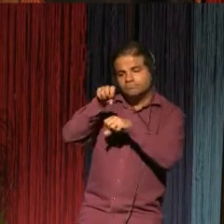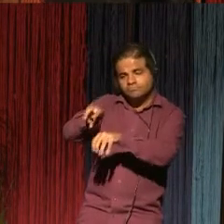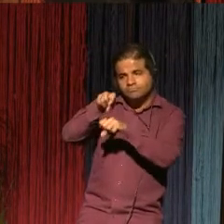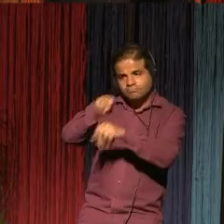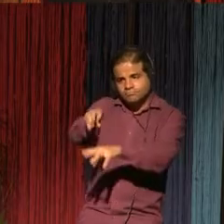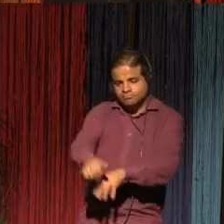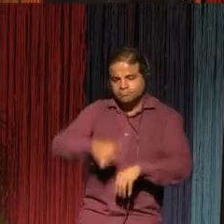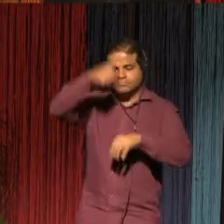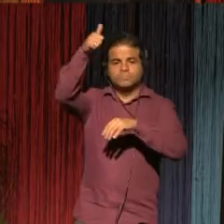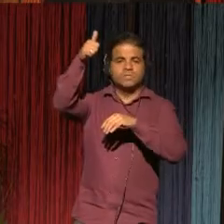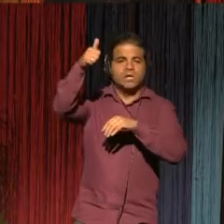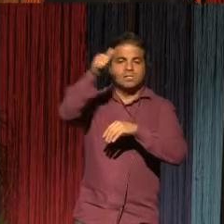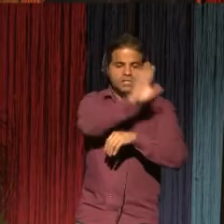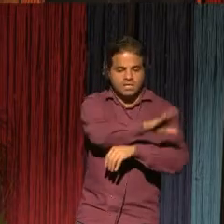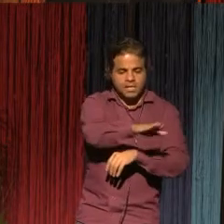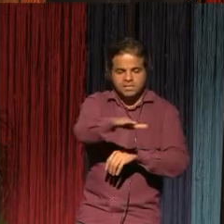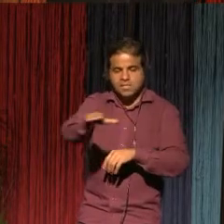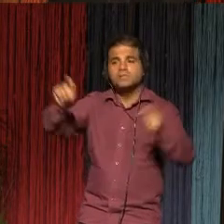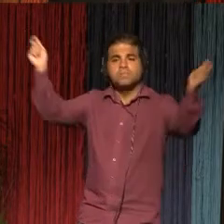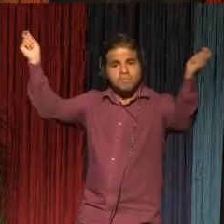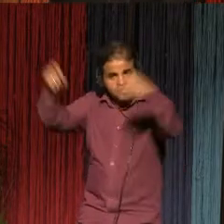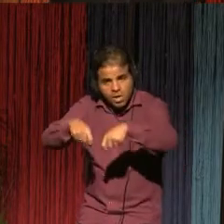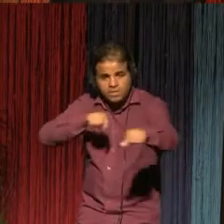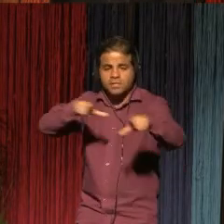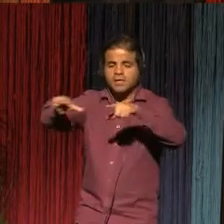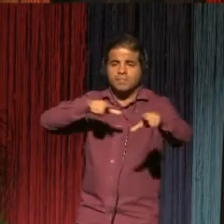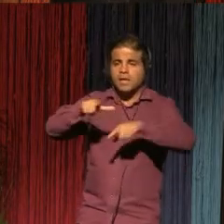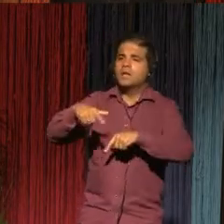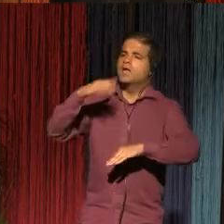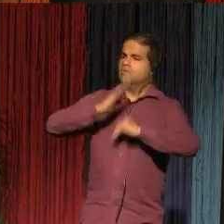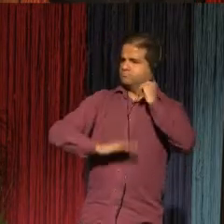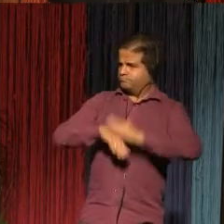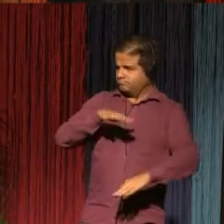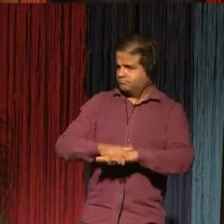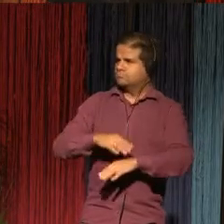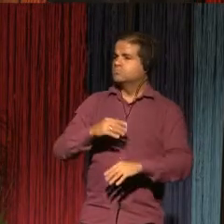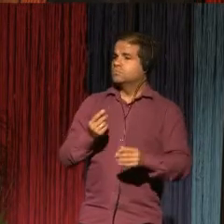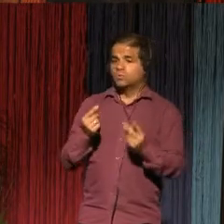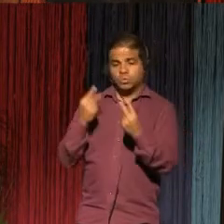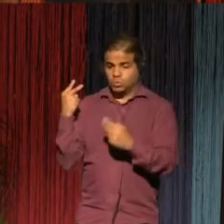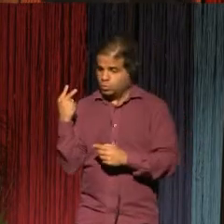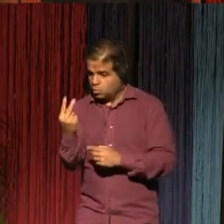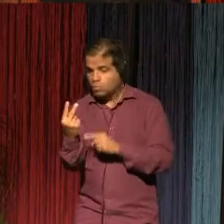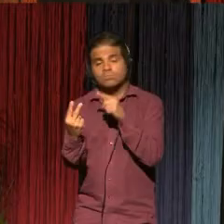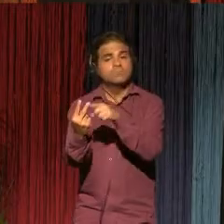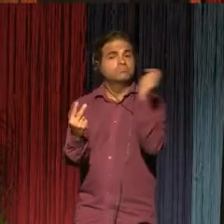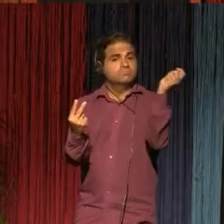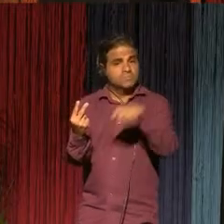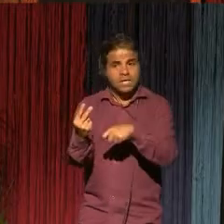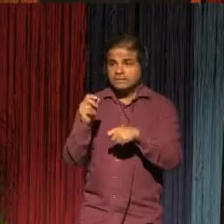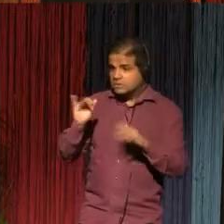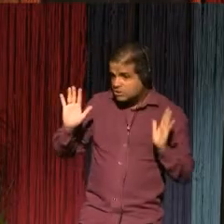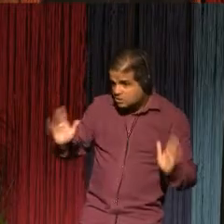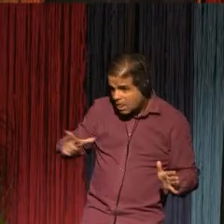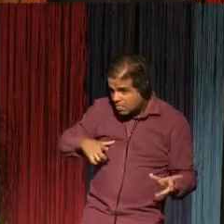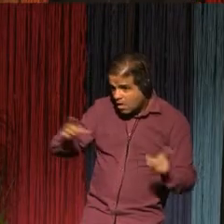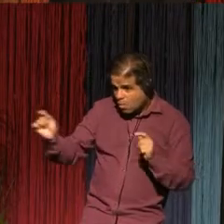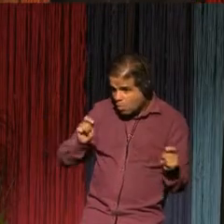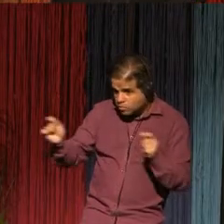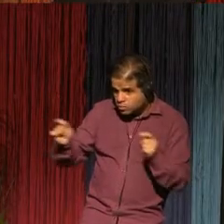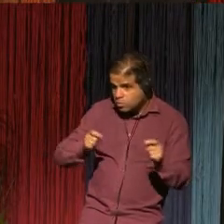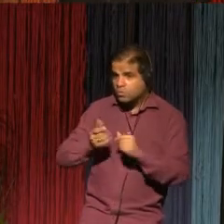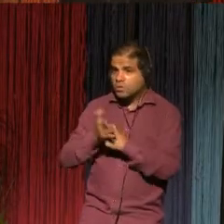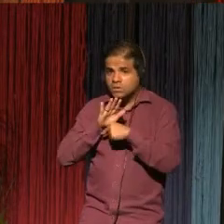melhor. As crianças podem trabalhar por conta própria ou em duplas se já têm um pouquinho de autocontrole e